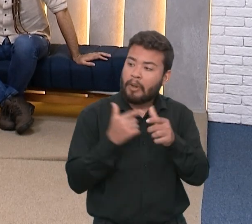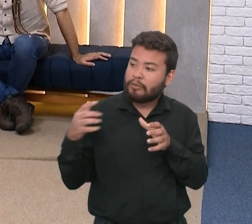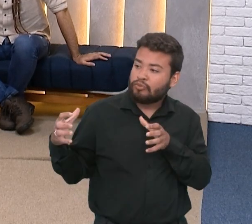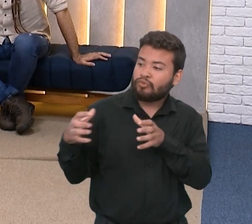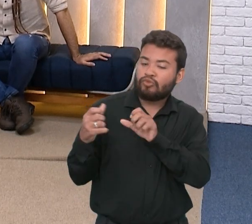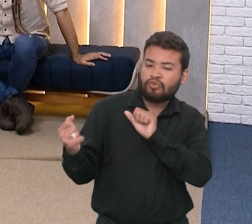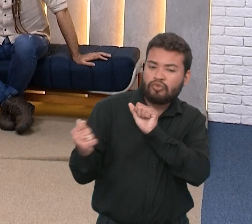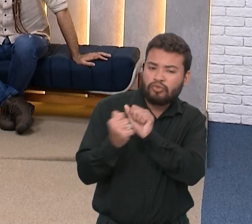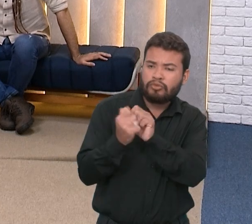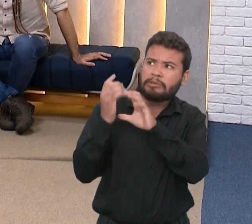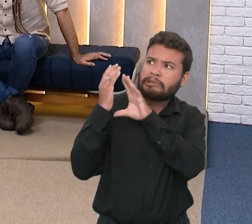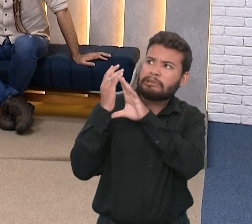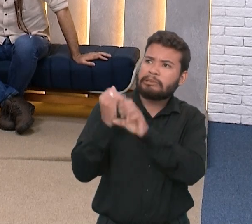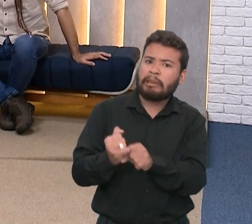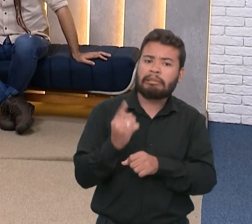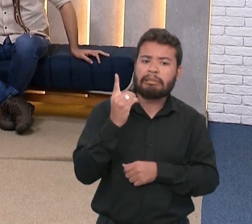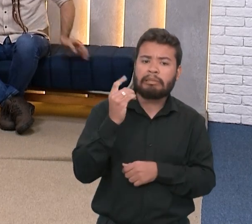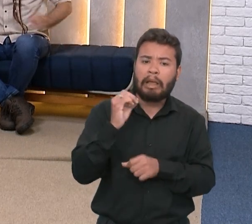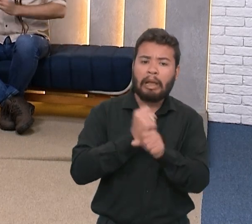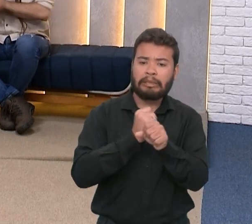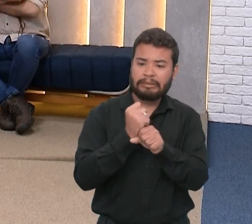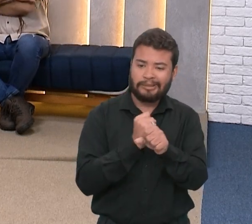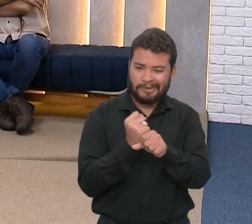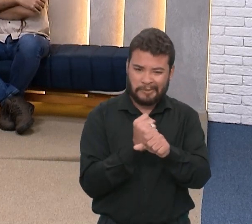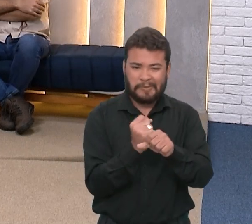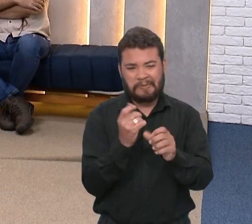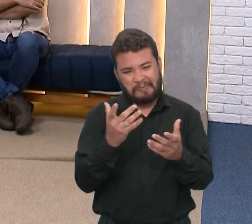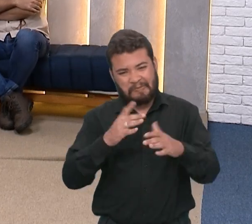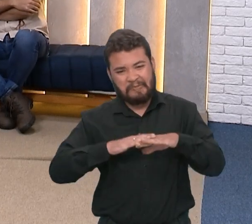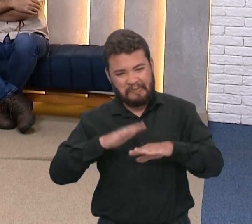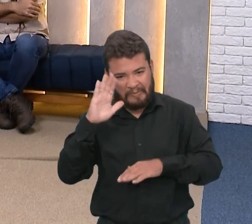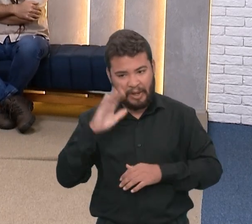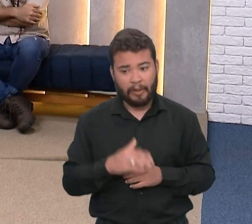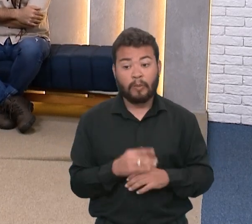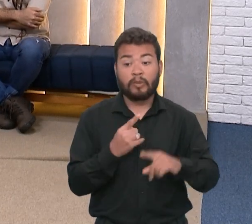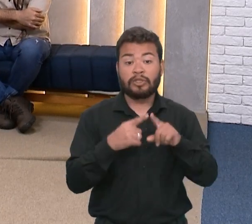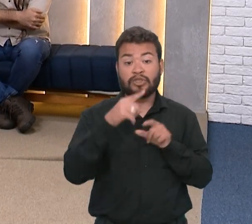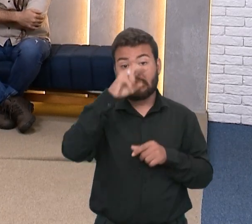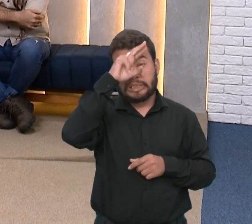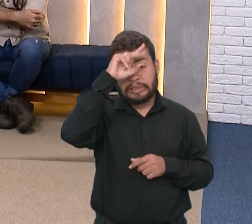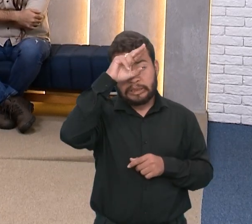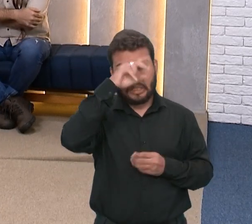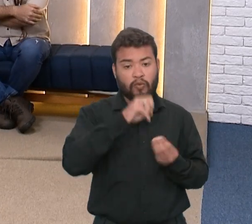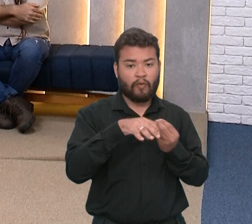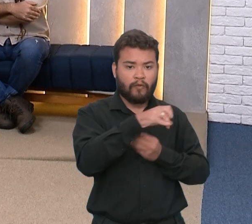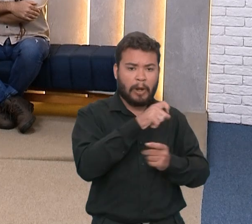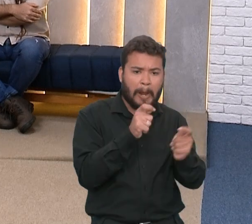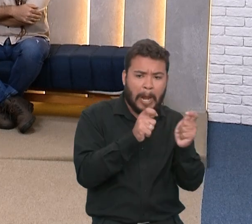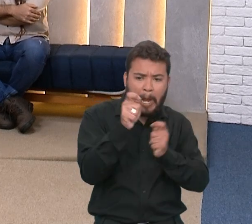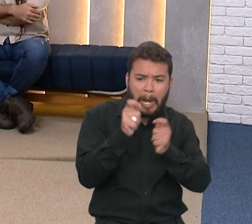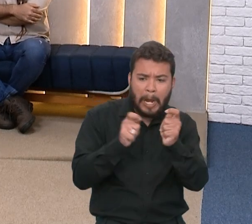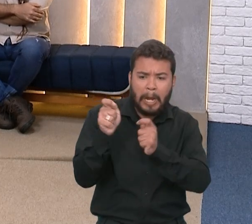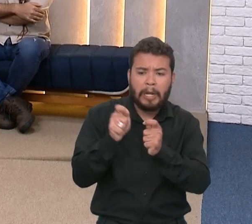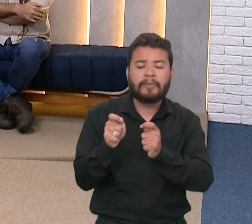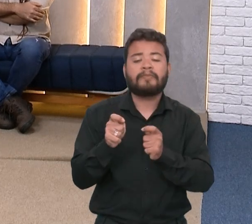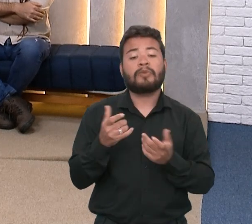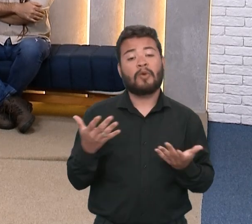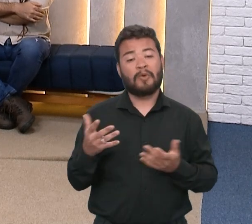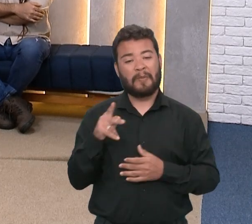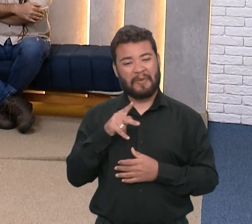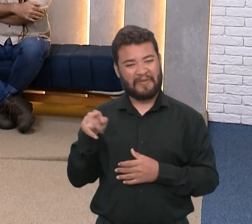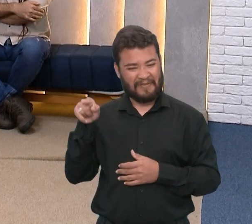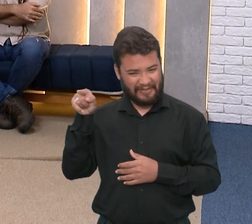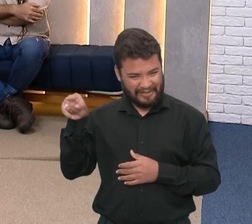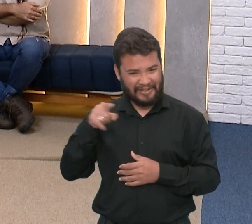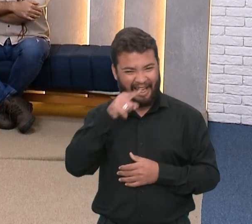anos ou um pouco mais, que ela trabalhava estudando fungos que controlavam insetos. E a Virginia hoje é professora lá na Univasf, em Petrolina, em